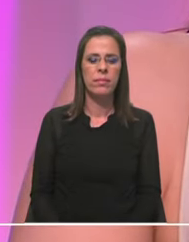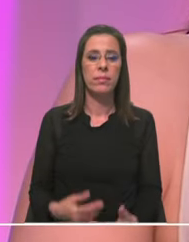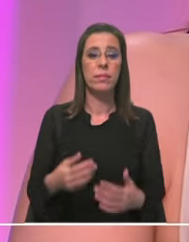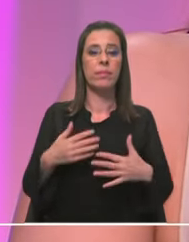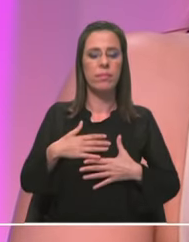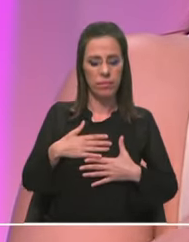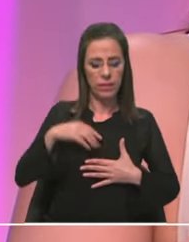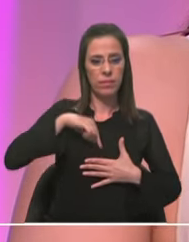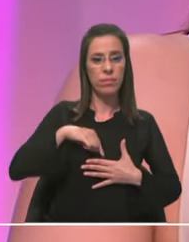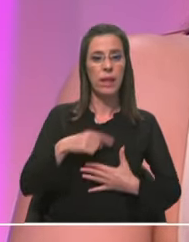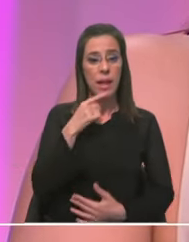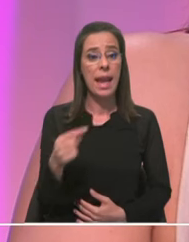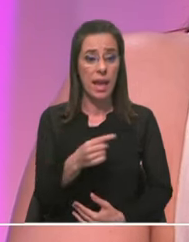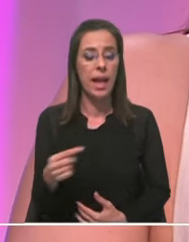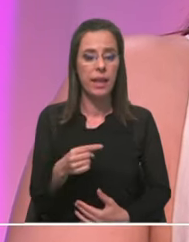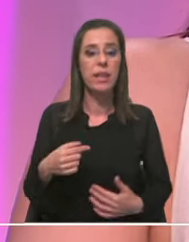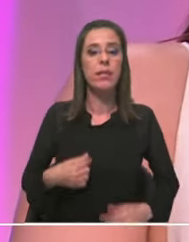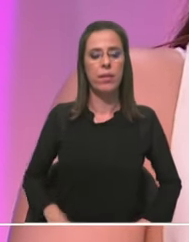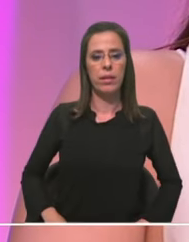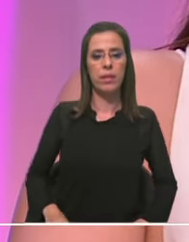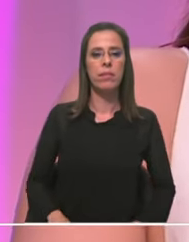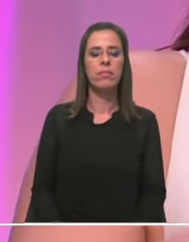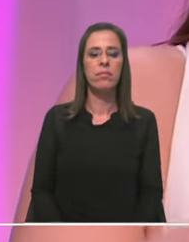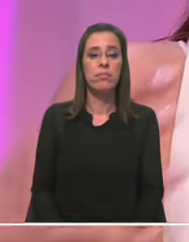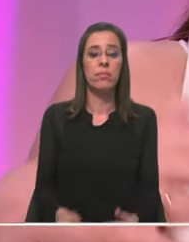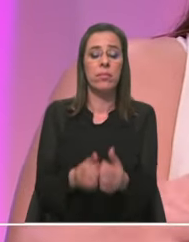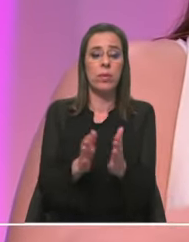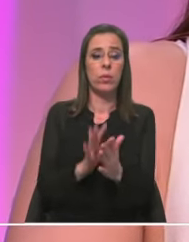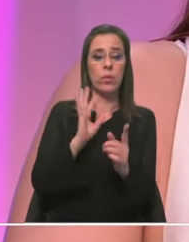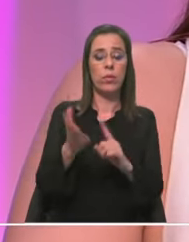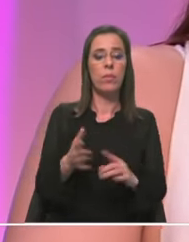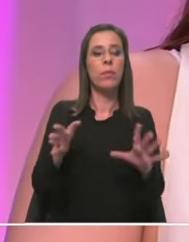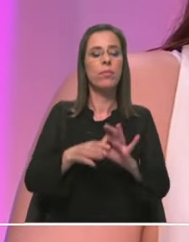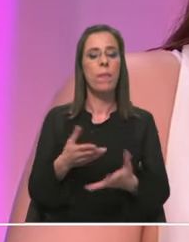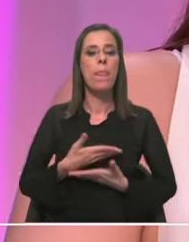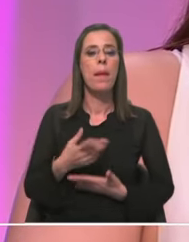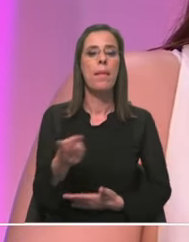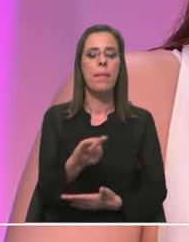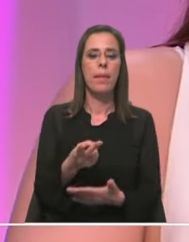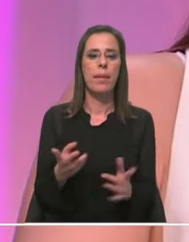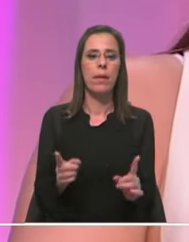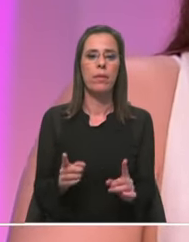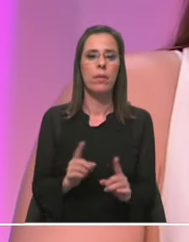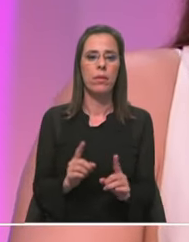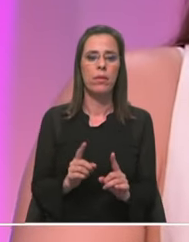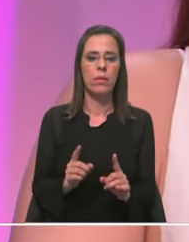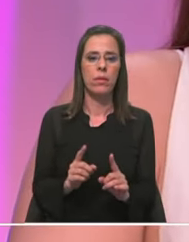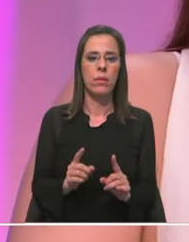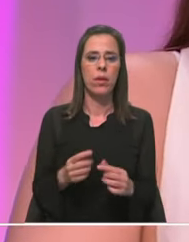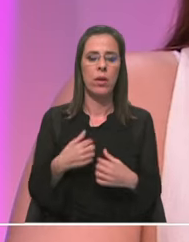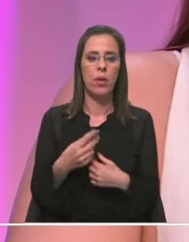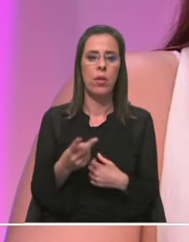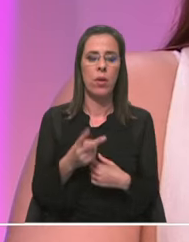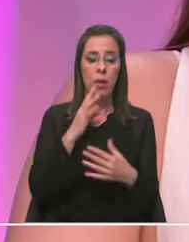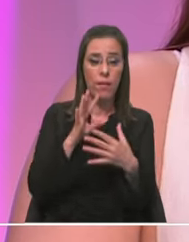energia tá tão negativa que mas em relação aos teus bebés tu tu dieste